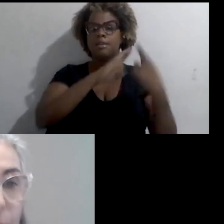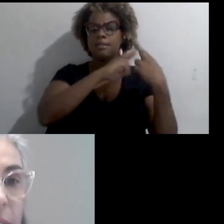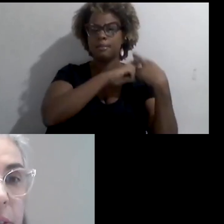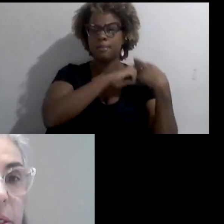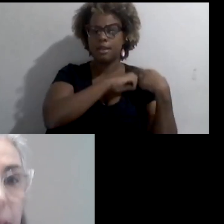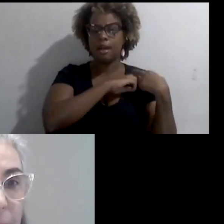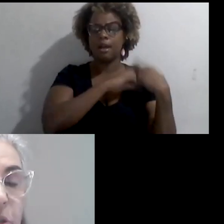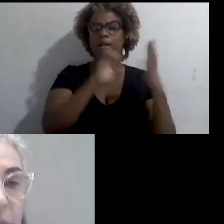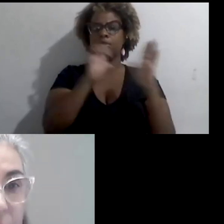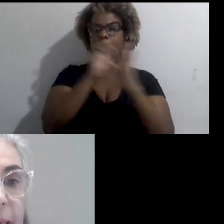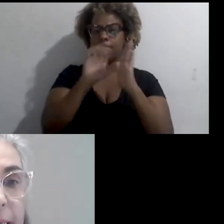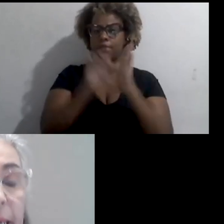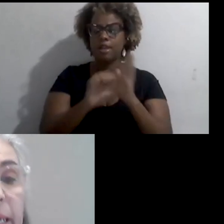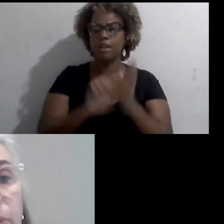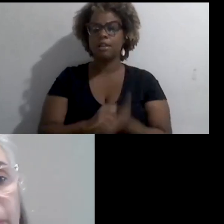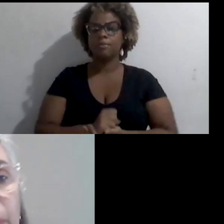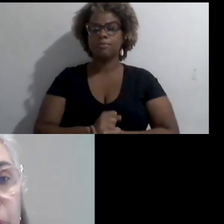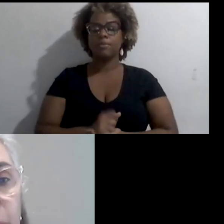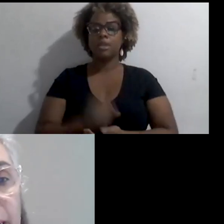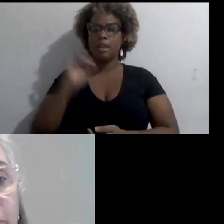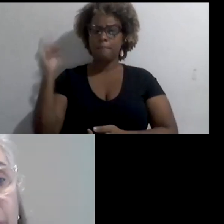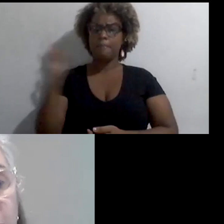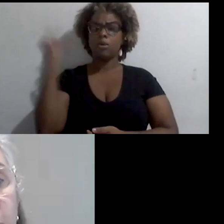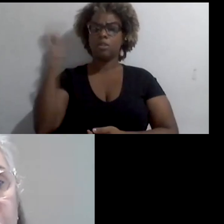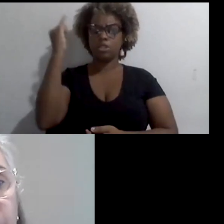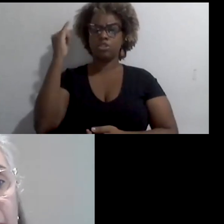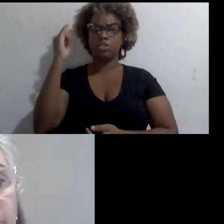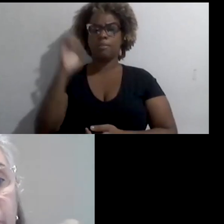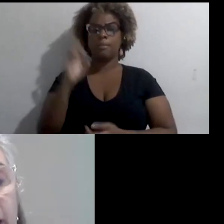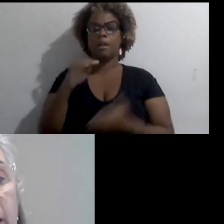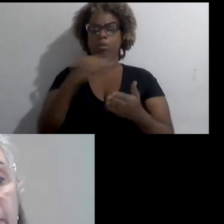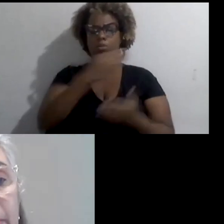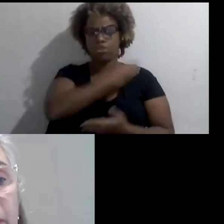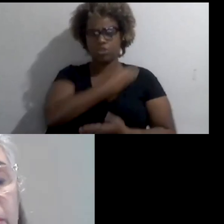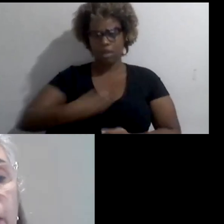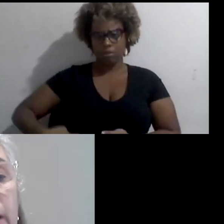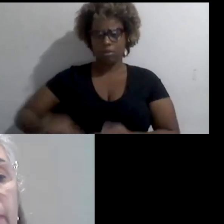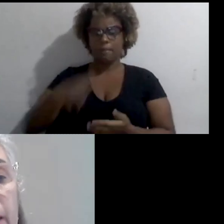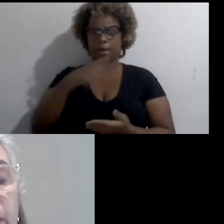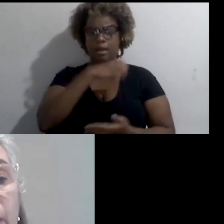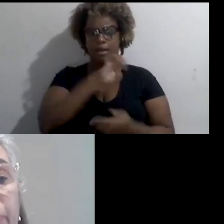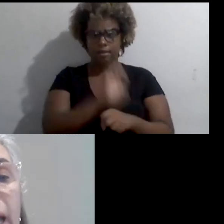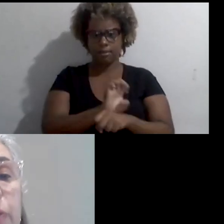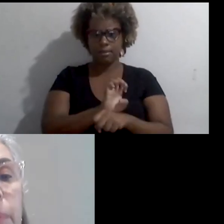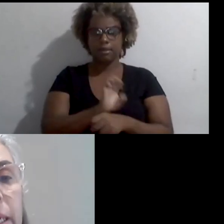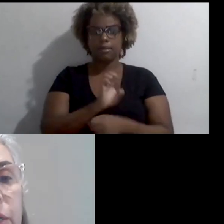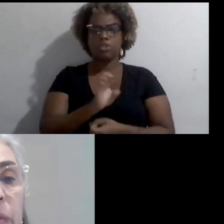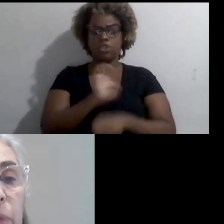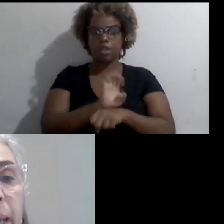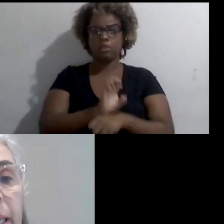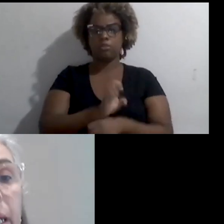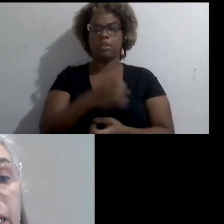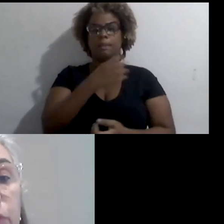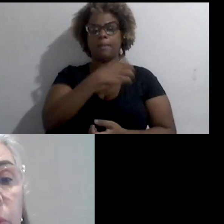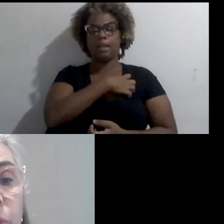como importantes para o Estado da Bahia. Então, o primeiro ponto é esse, eu vejo muita surpresa, porque, para mim, não existe um alinhamento entre a Funarte, MINC e o Estado